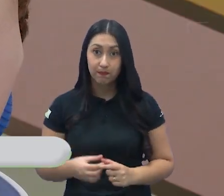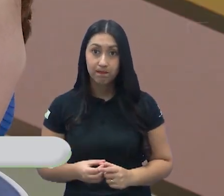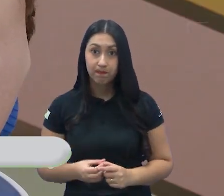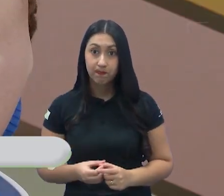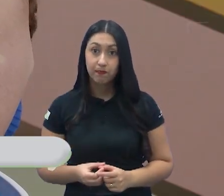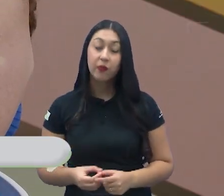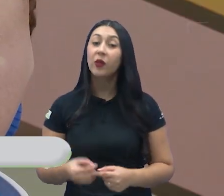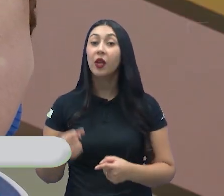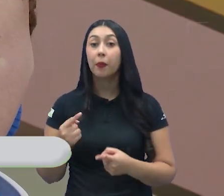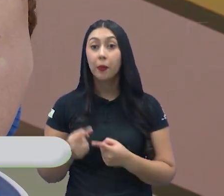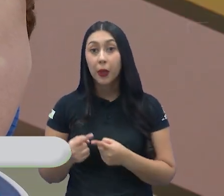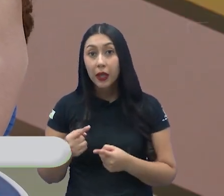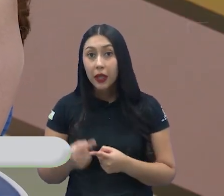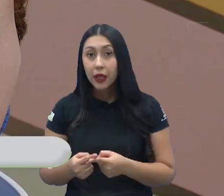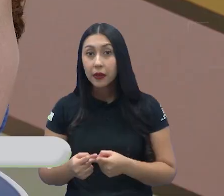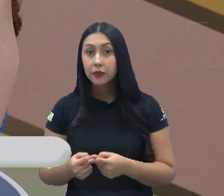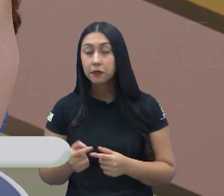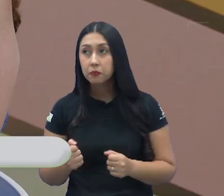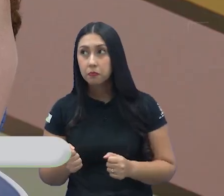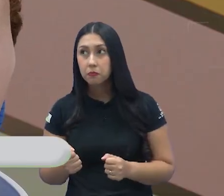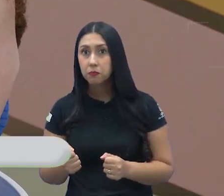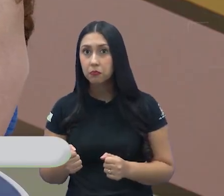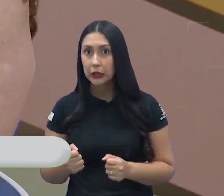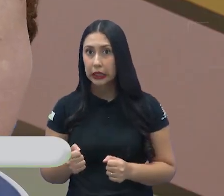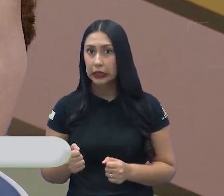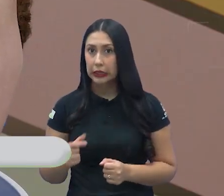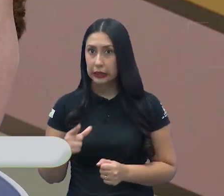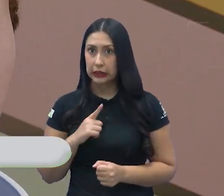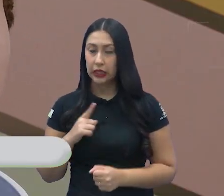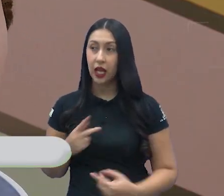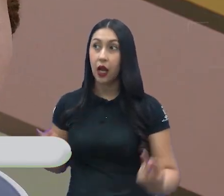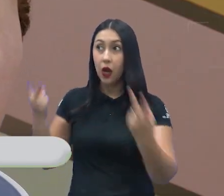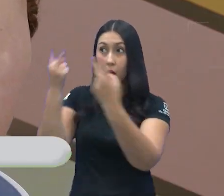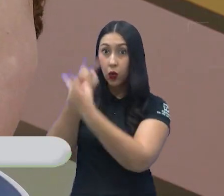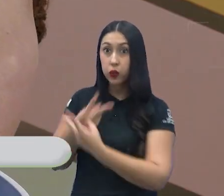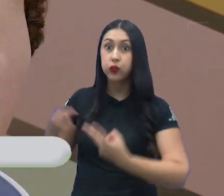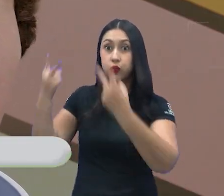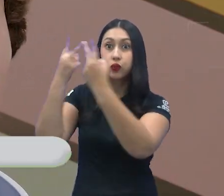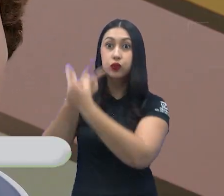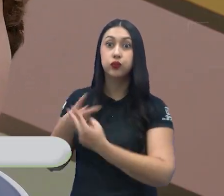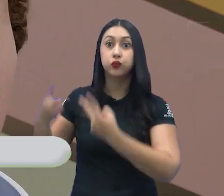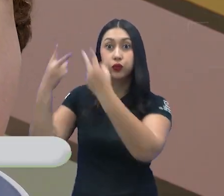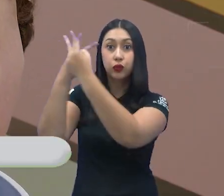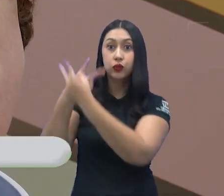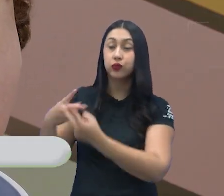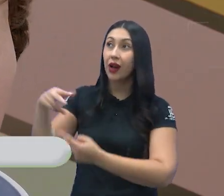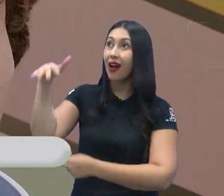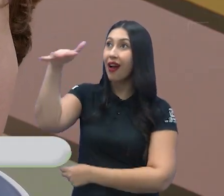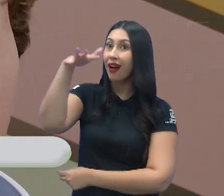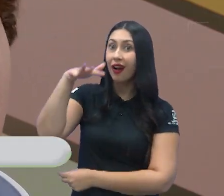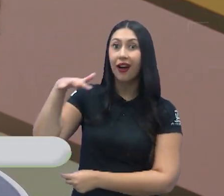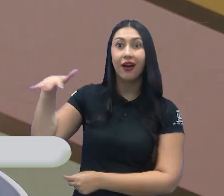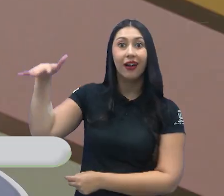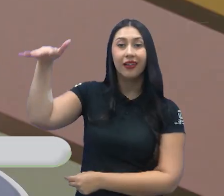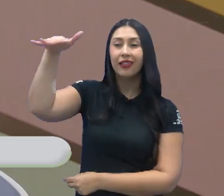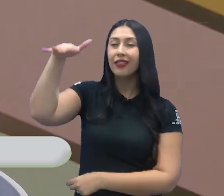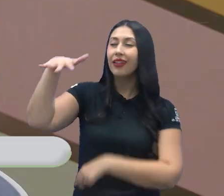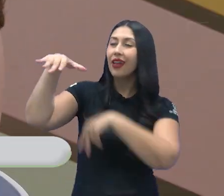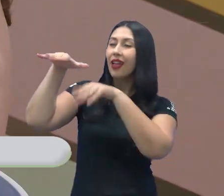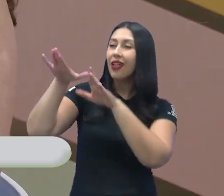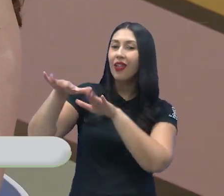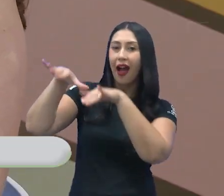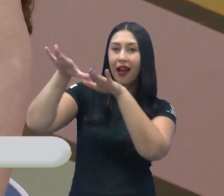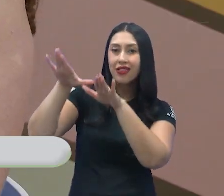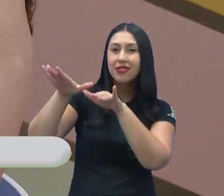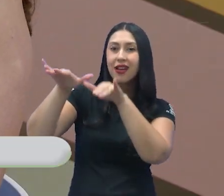você juntar, por exemplo, uma pessoa sanguínea, que é do elemento ar, que está aqui, que não aprofunda, que fica na